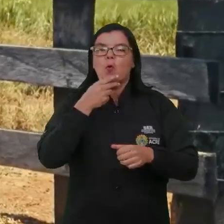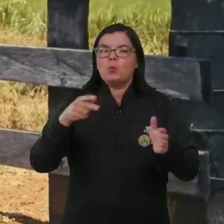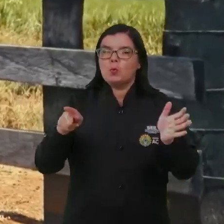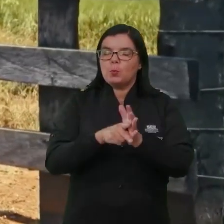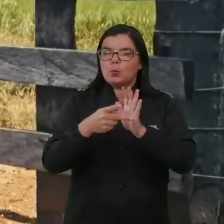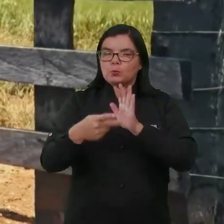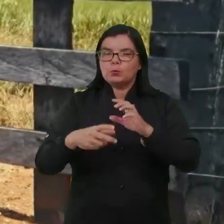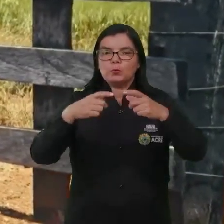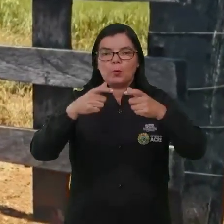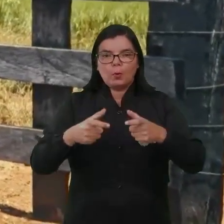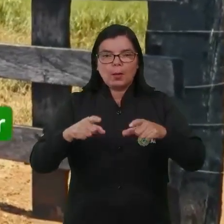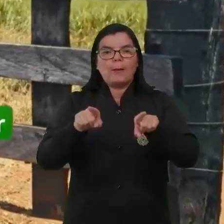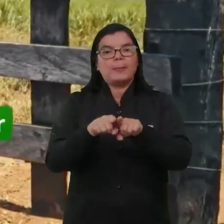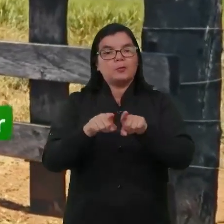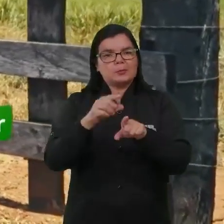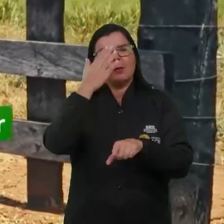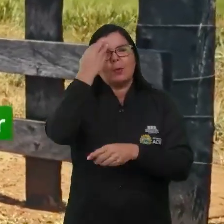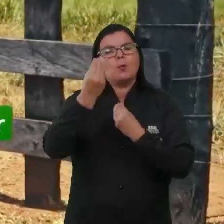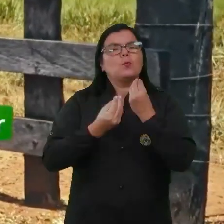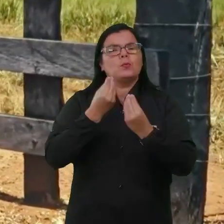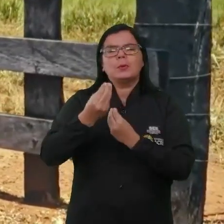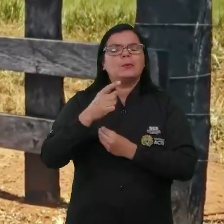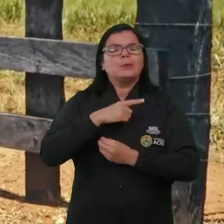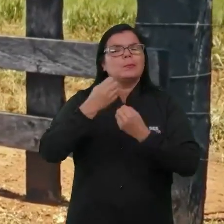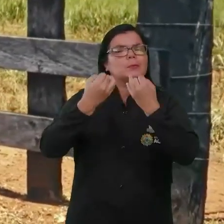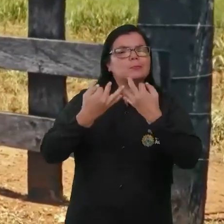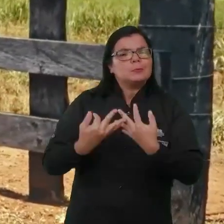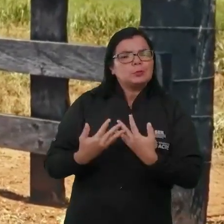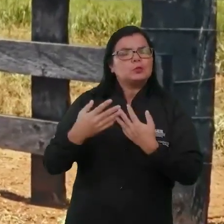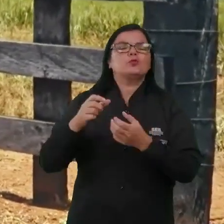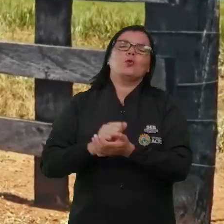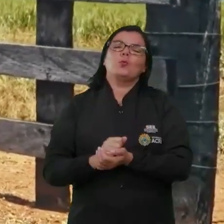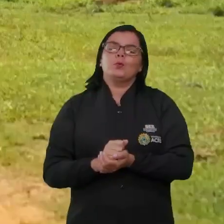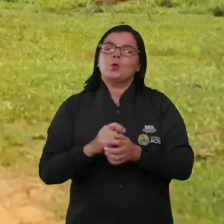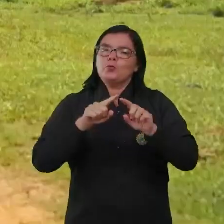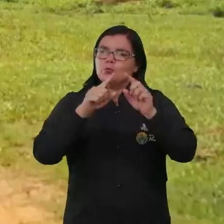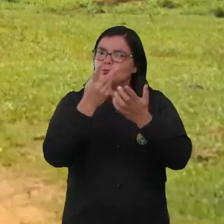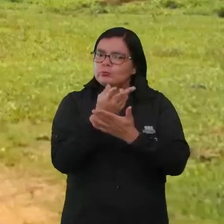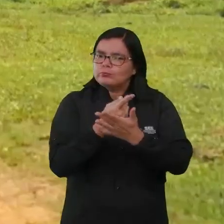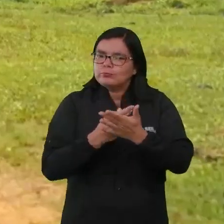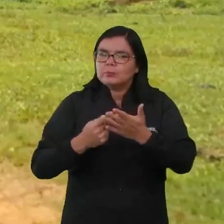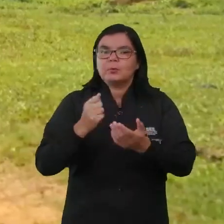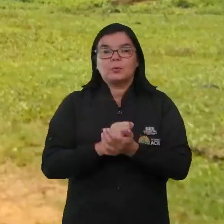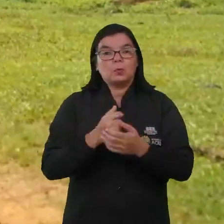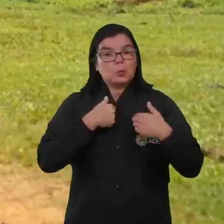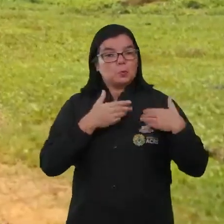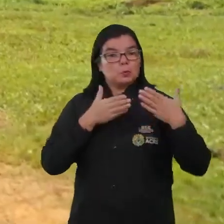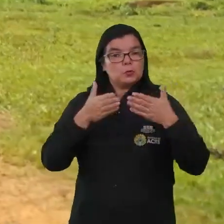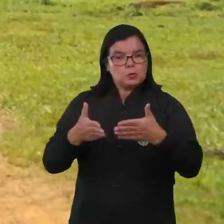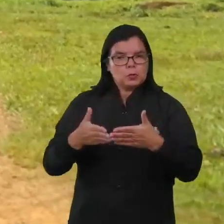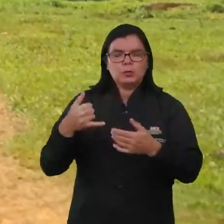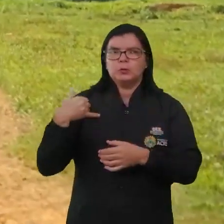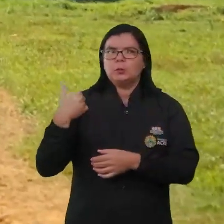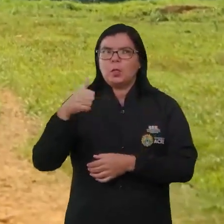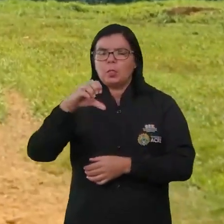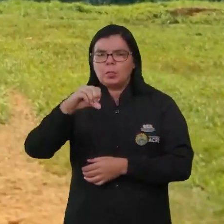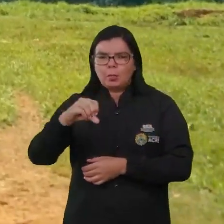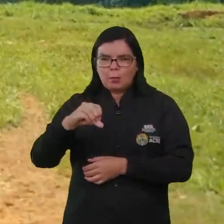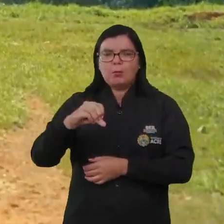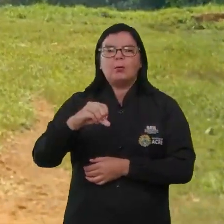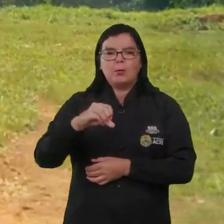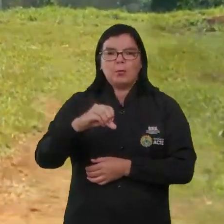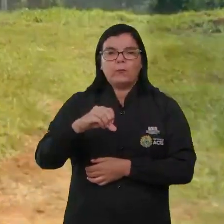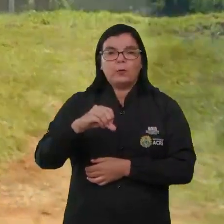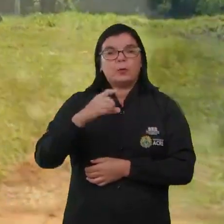proprietário aqui do local, para a gente saber o que ele tem para nos contar sobre esse sítio arqueológico. Quando eu cheguei, tinha 9 anos de